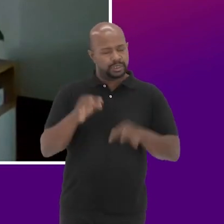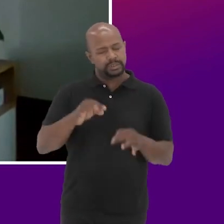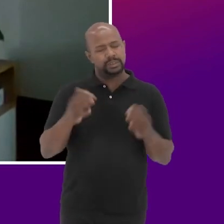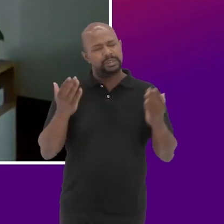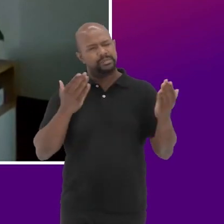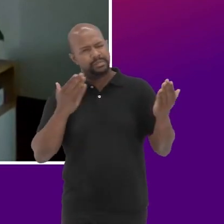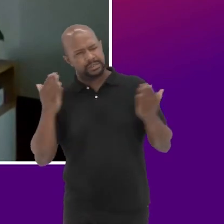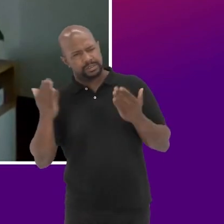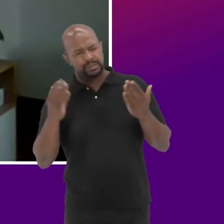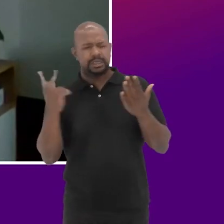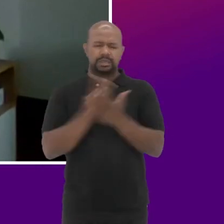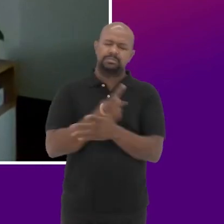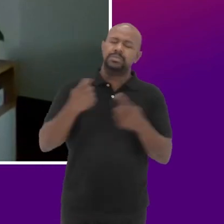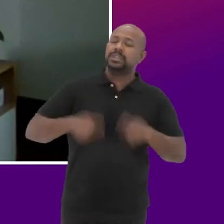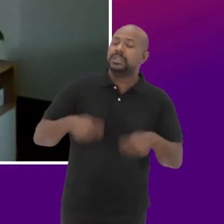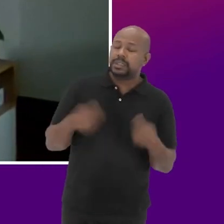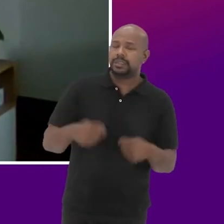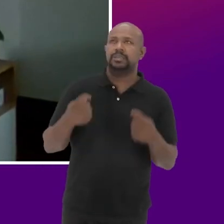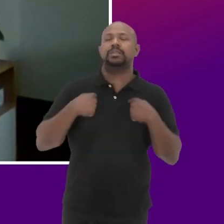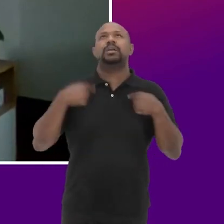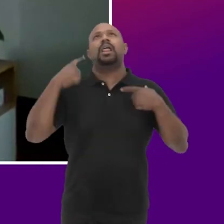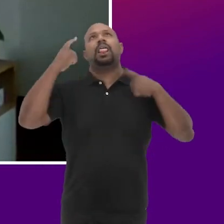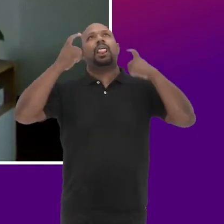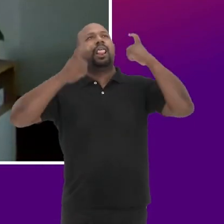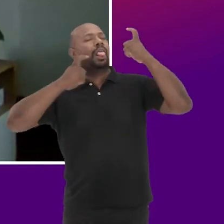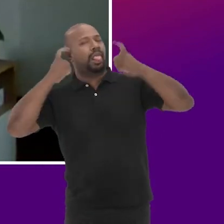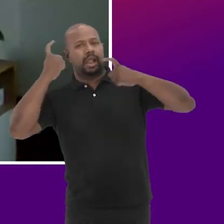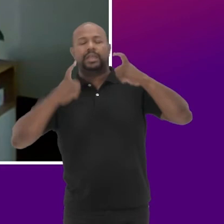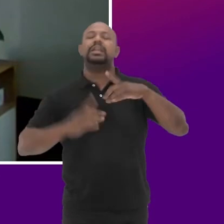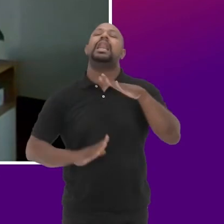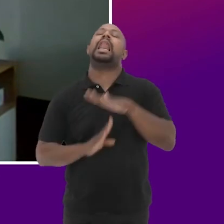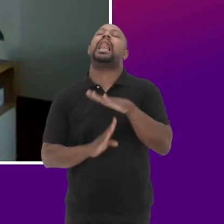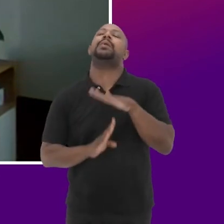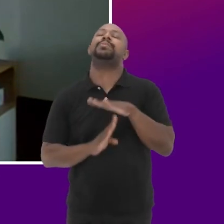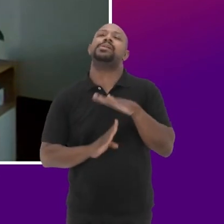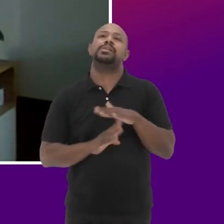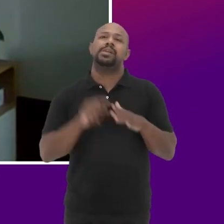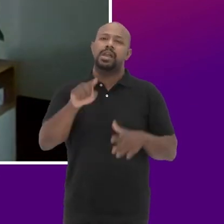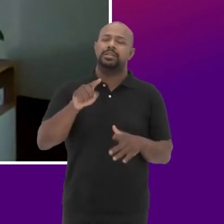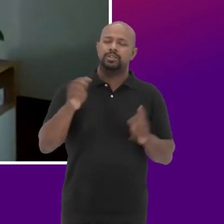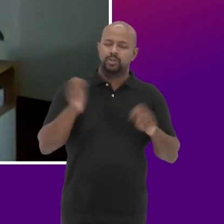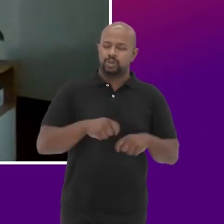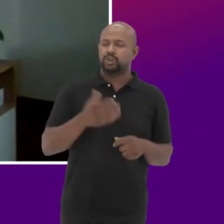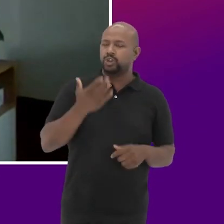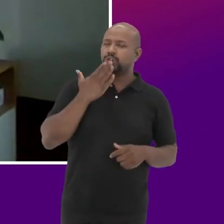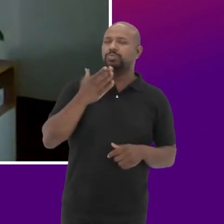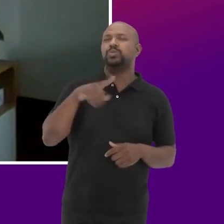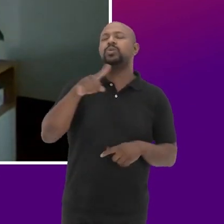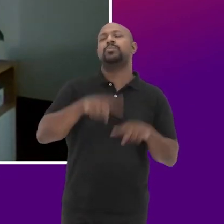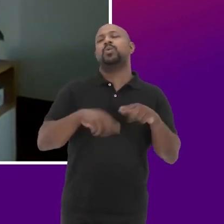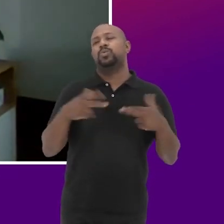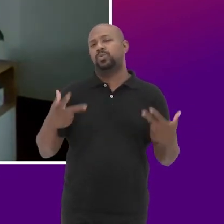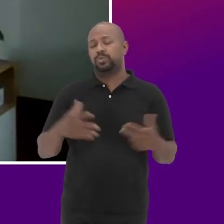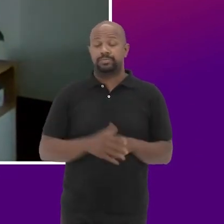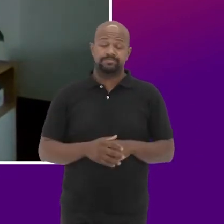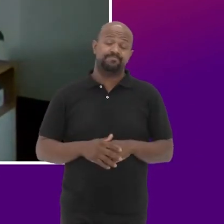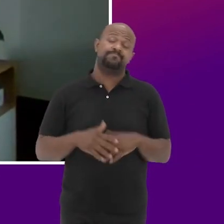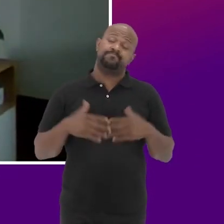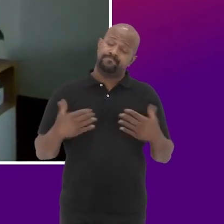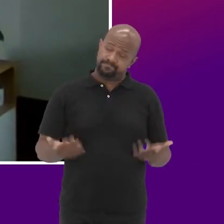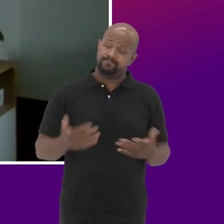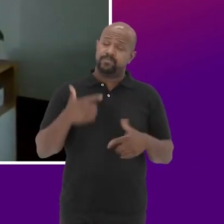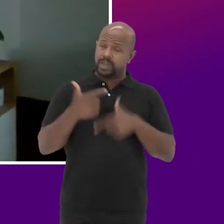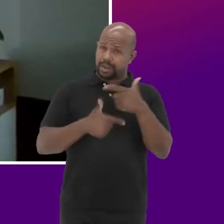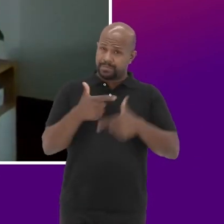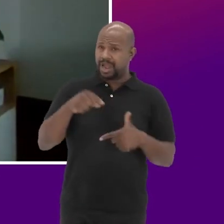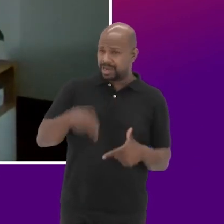relação às questões que geram uma preocupação e que acabam limitando esse tipo de produto.